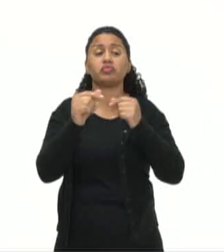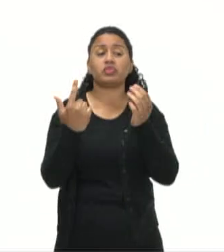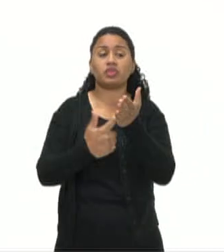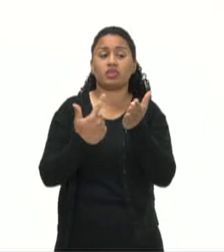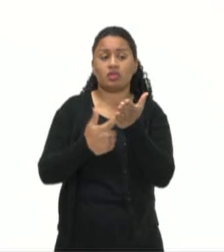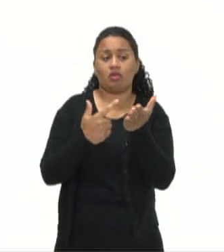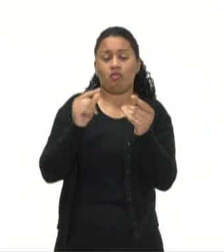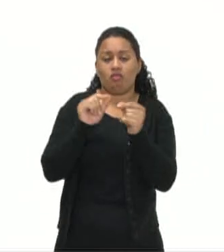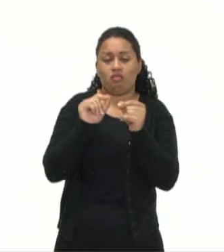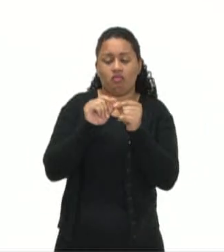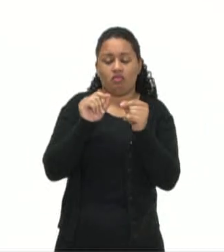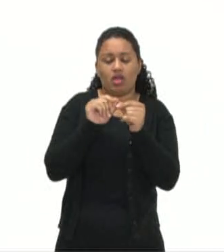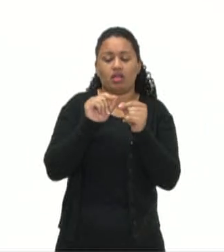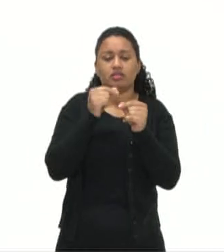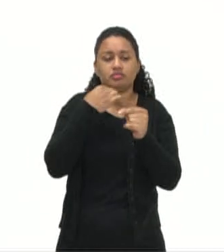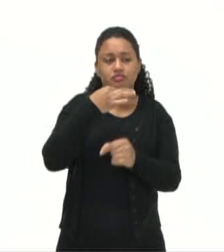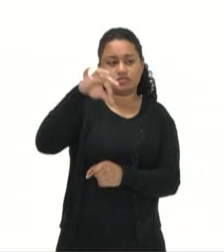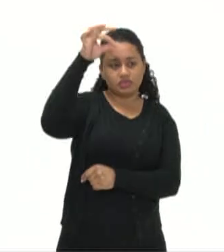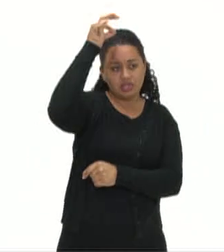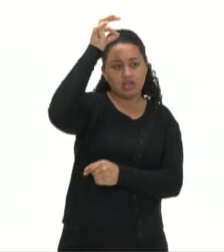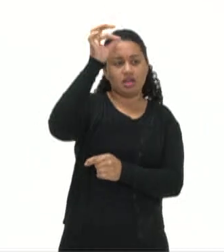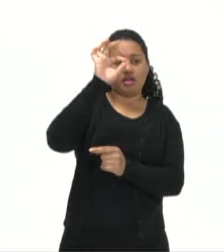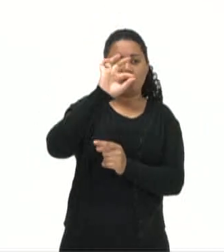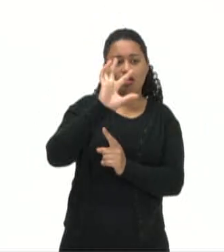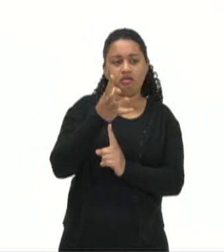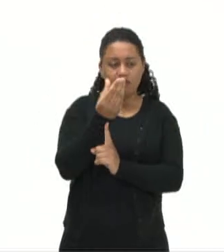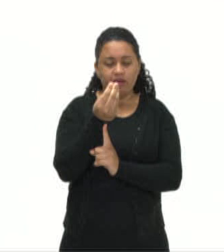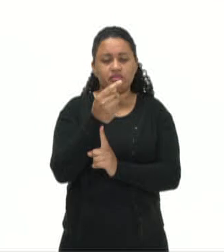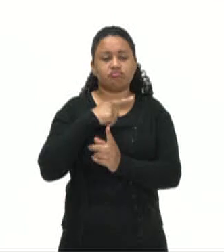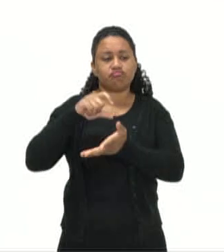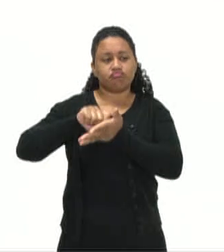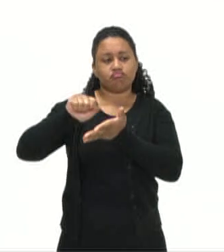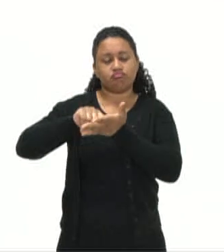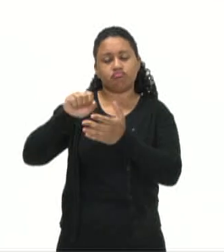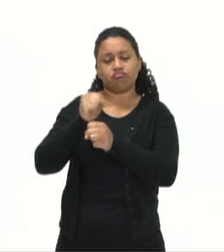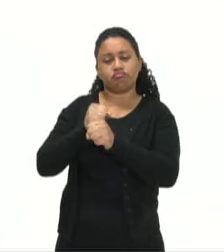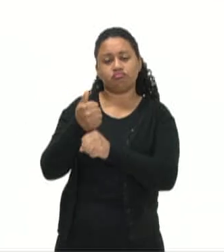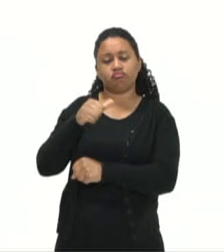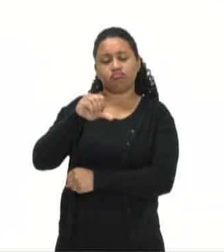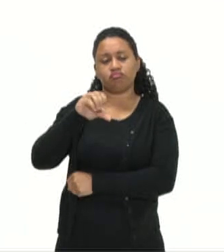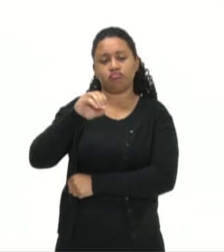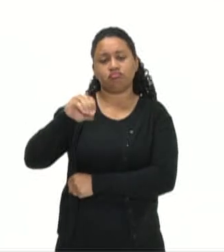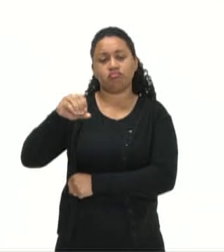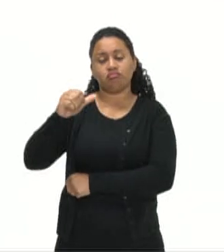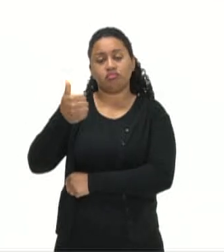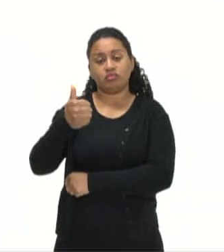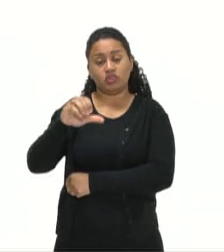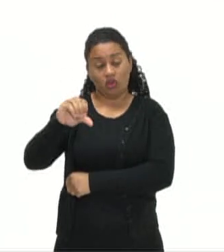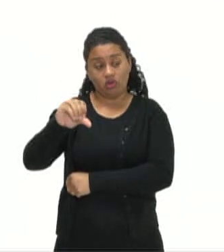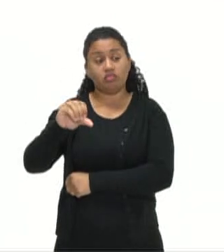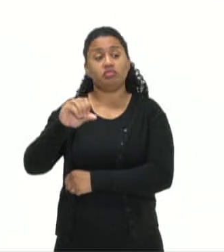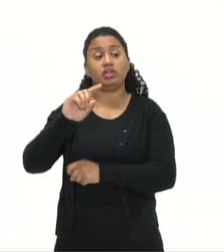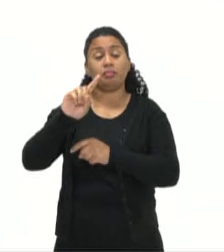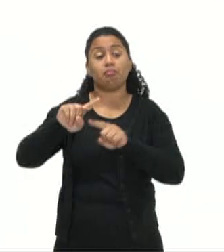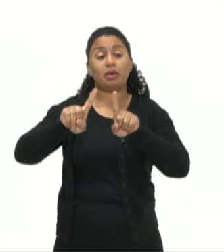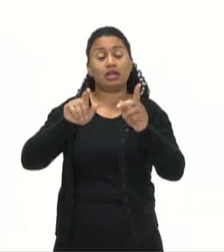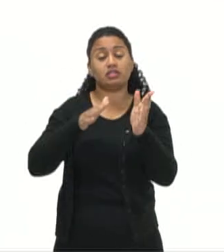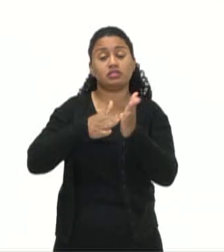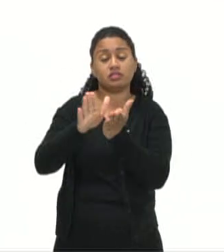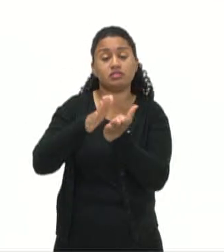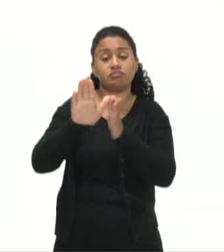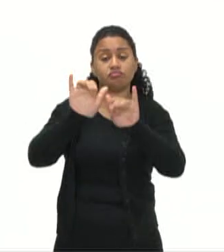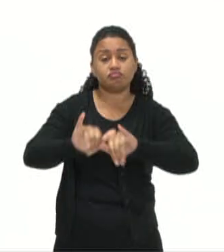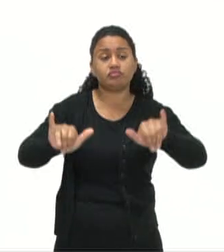que ele faz, Do Espiritual à Arte, um livro que ele escreve lá em 1909 e publica somente em 1911, ele escreve essa frase: a